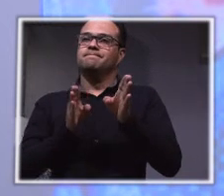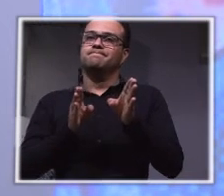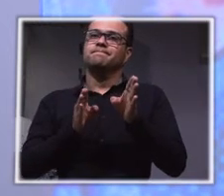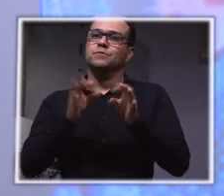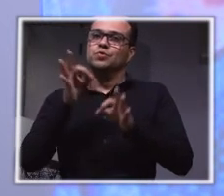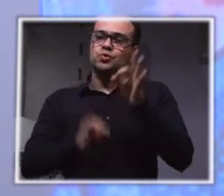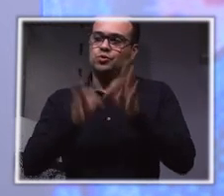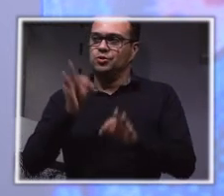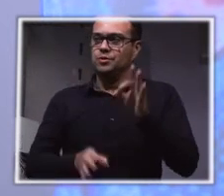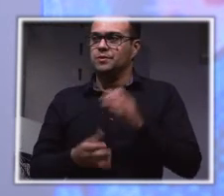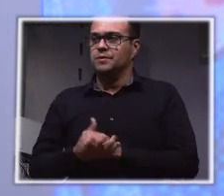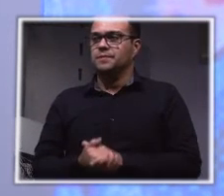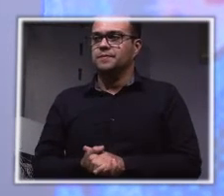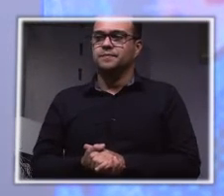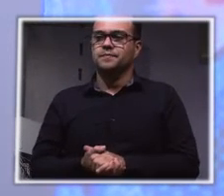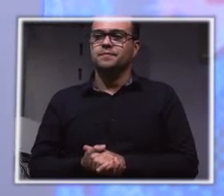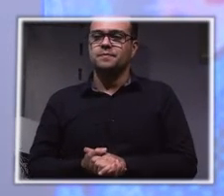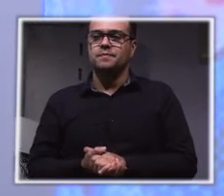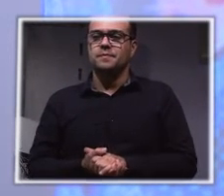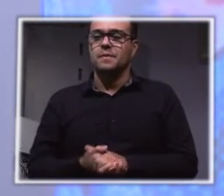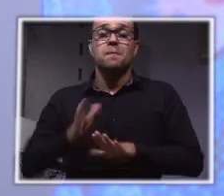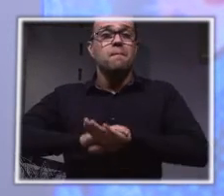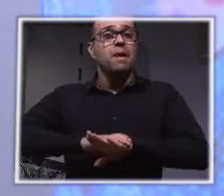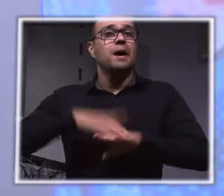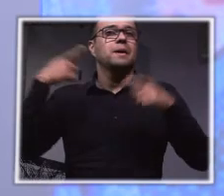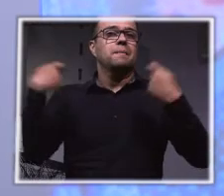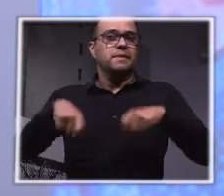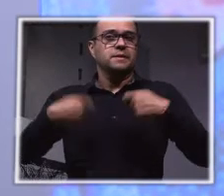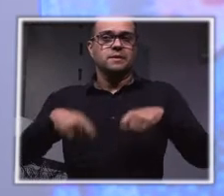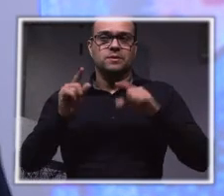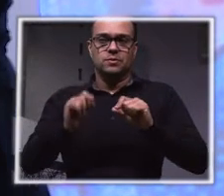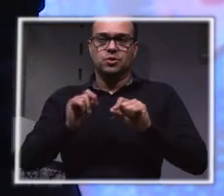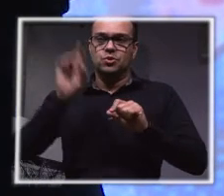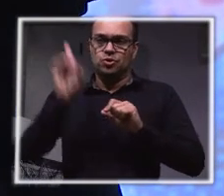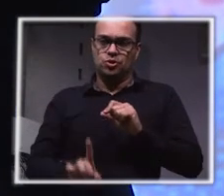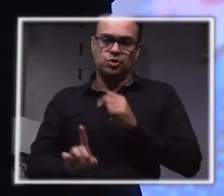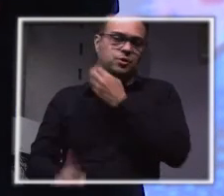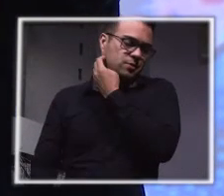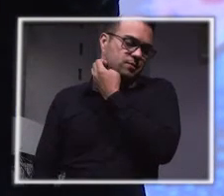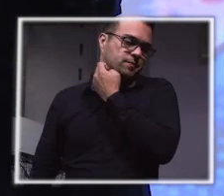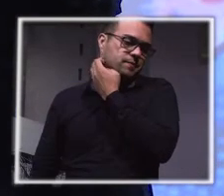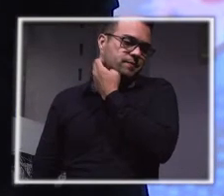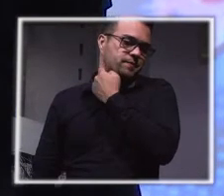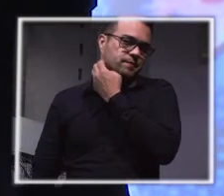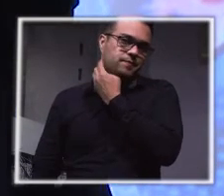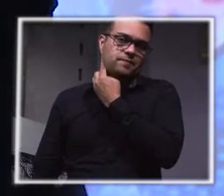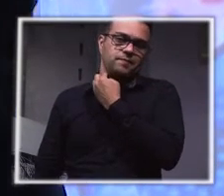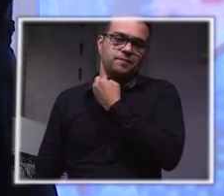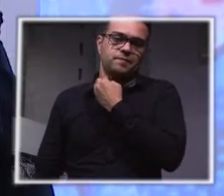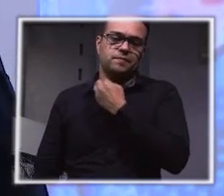Justamente esse segmento que mais dela precisa para a fruição dos seus direitos. Logo,